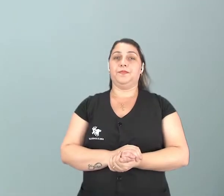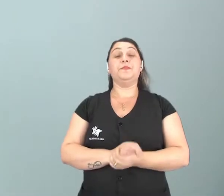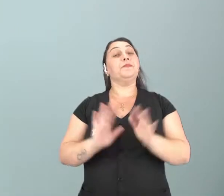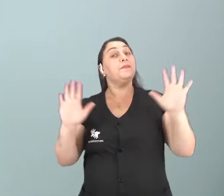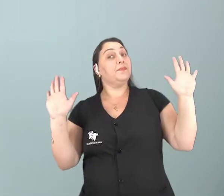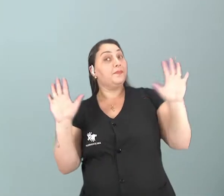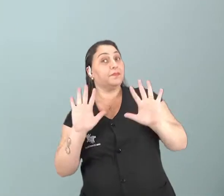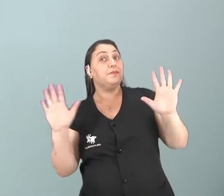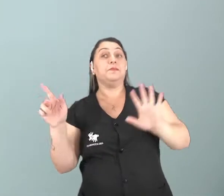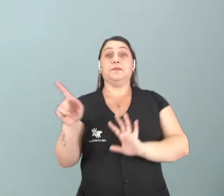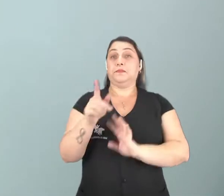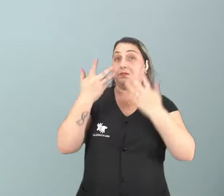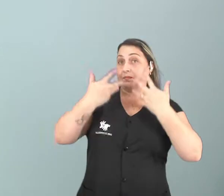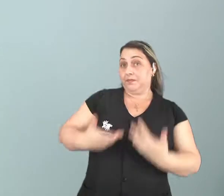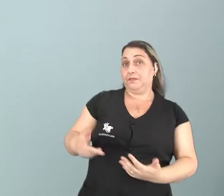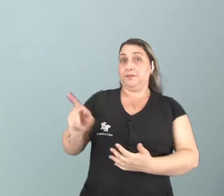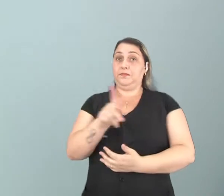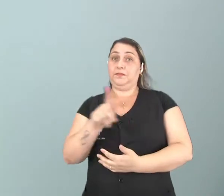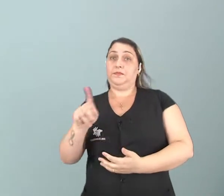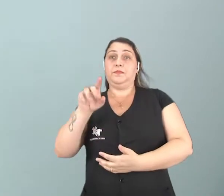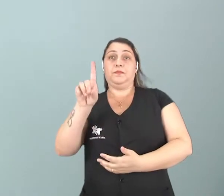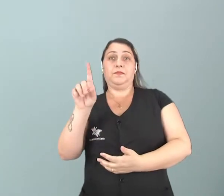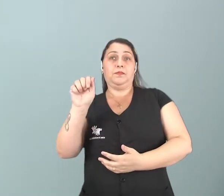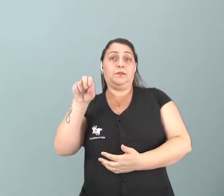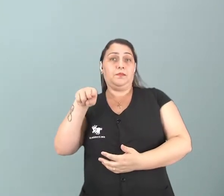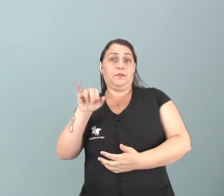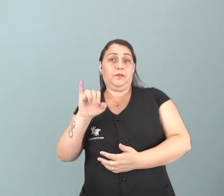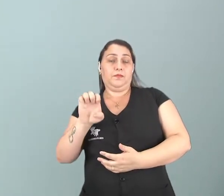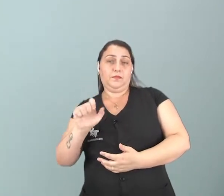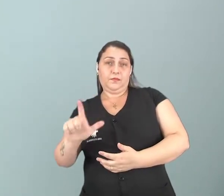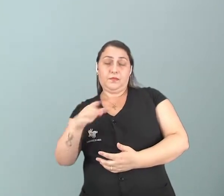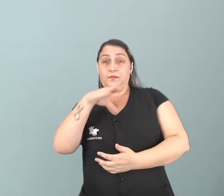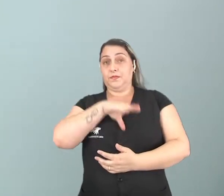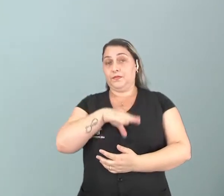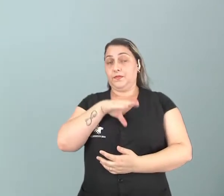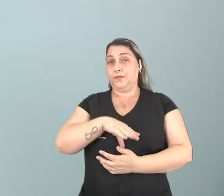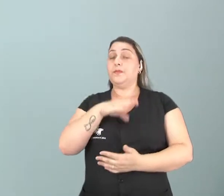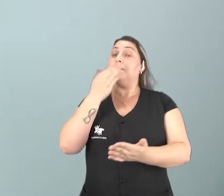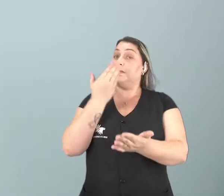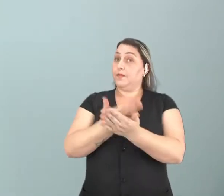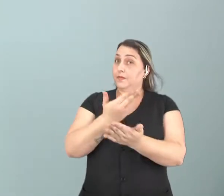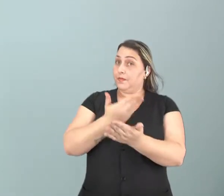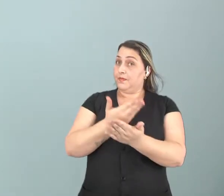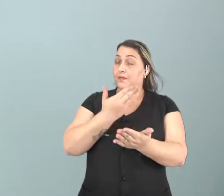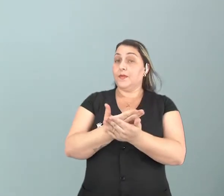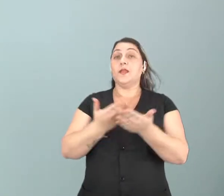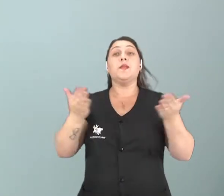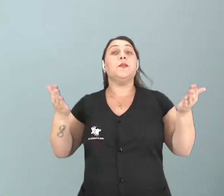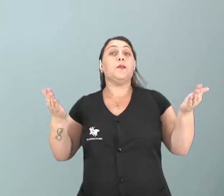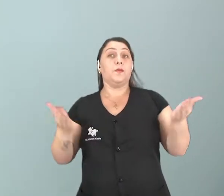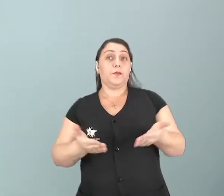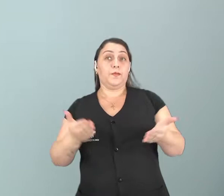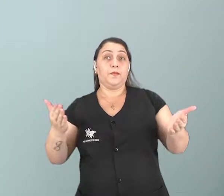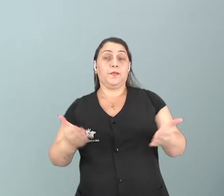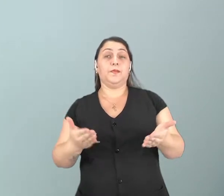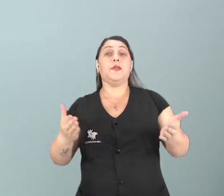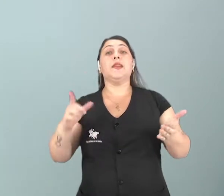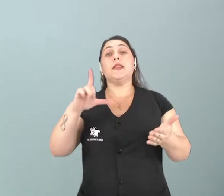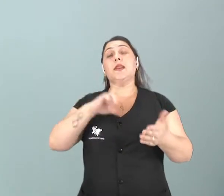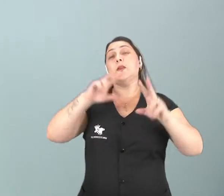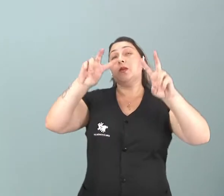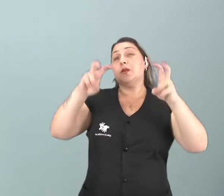E aí, moçada, eu sou o professor Daniel Lopes, de Língua Portuguesa. Vamos aqui para mais uma aula. A aula de hoje tem por